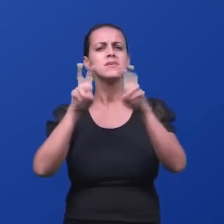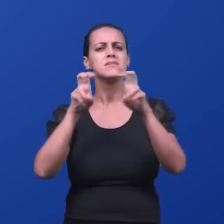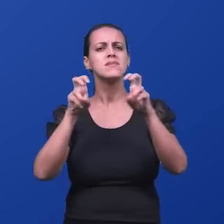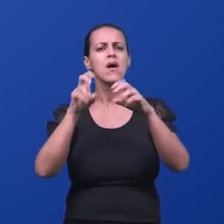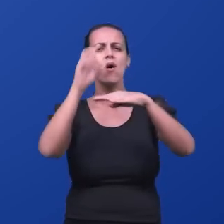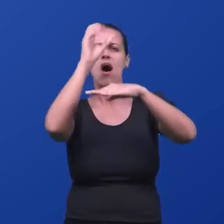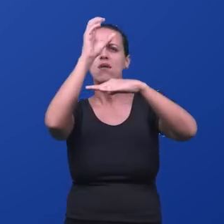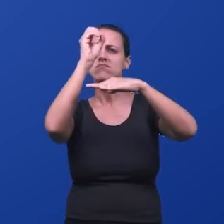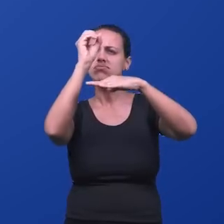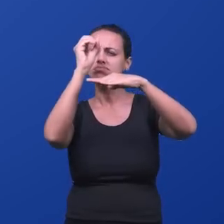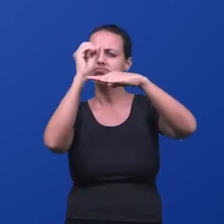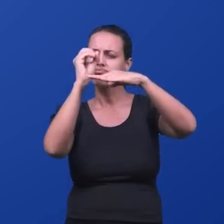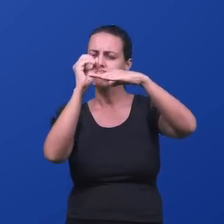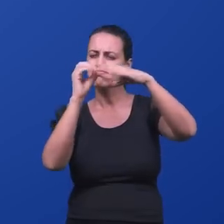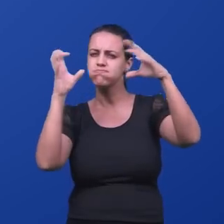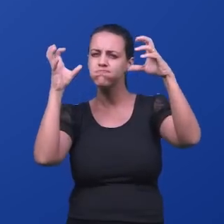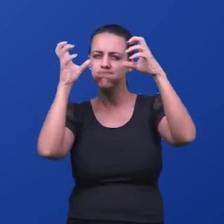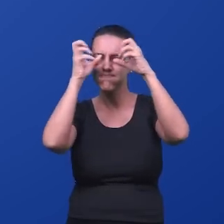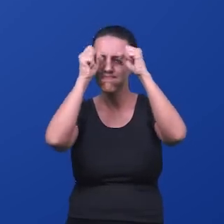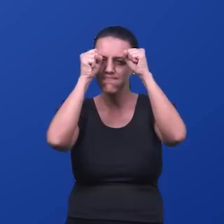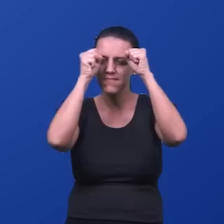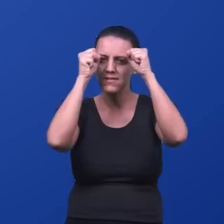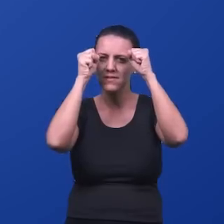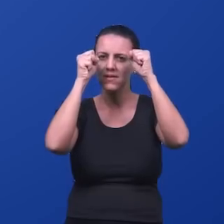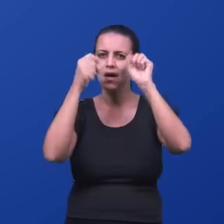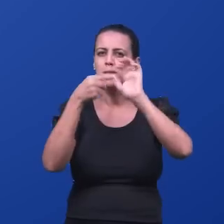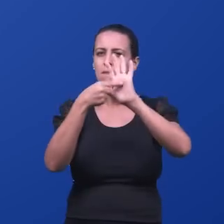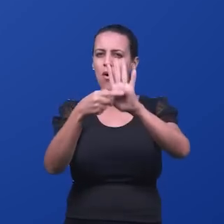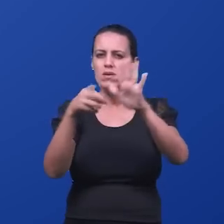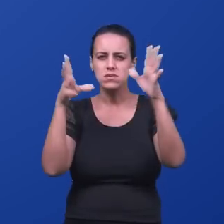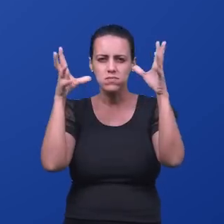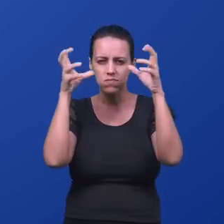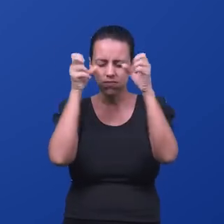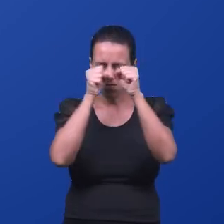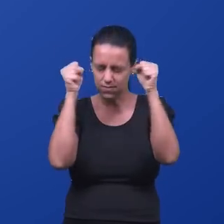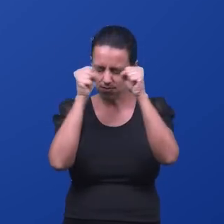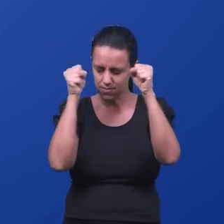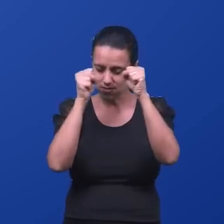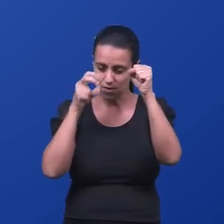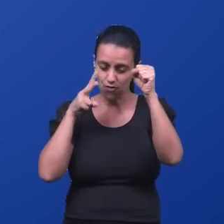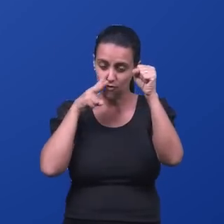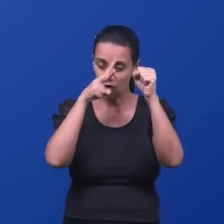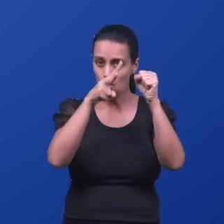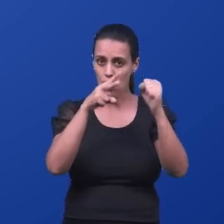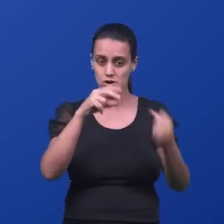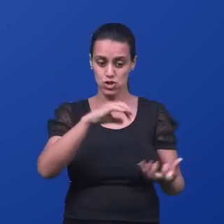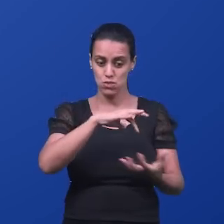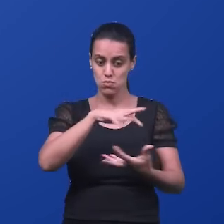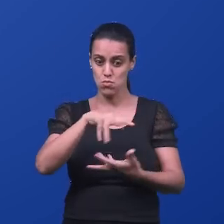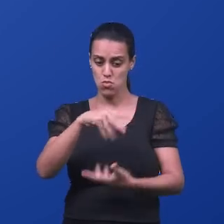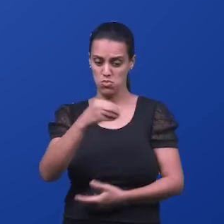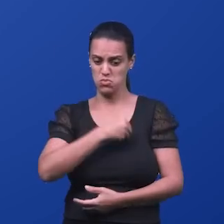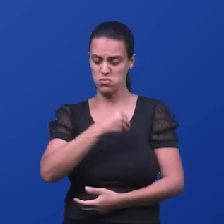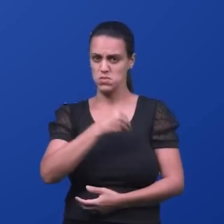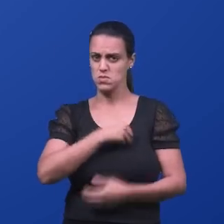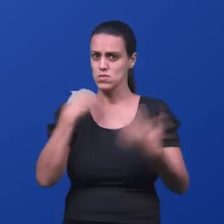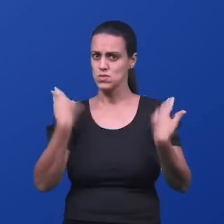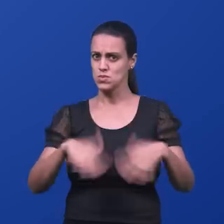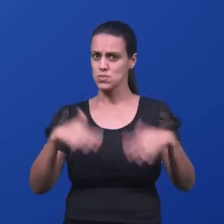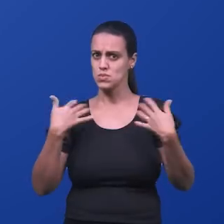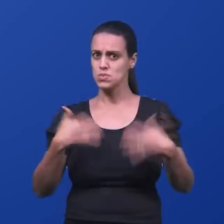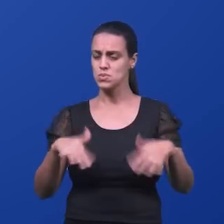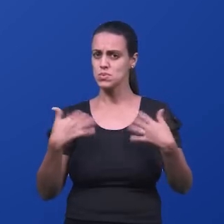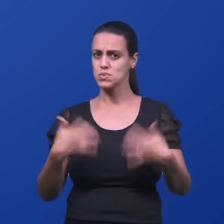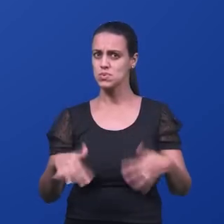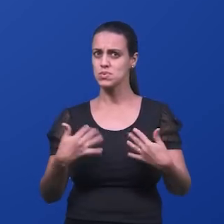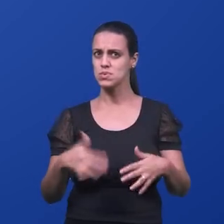"e caiam as sombras", fala de uma densa treva que virá sobre o mundo. Em Isaías 8:22, a palavra